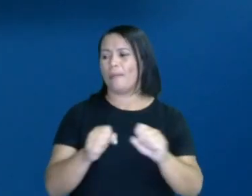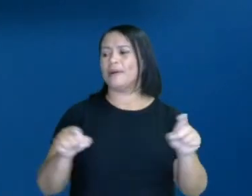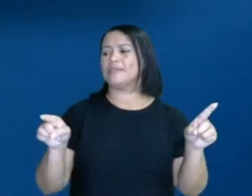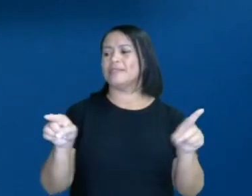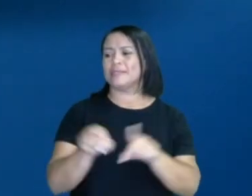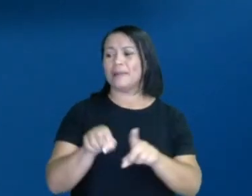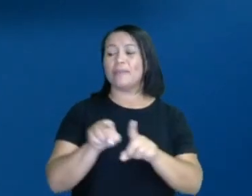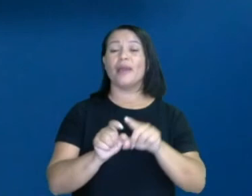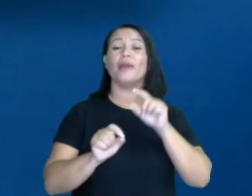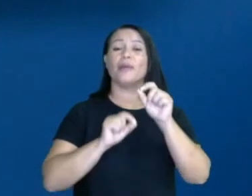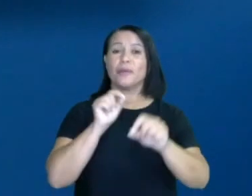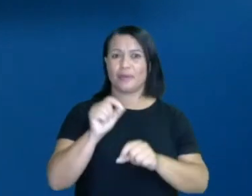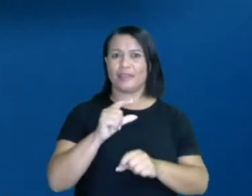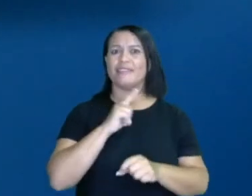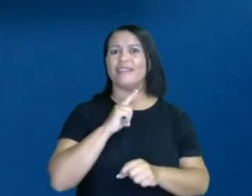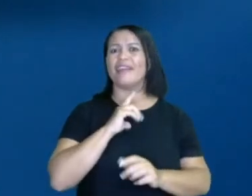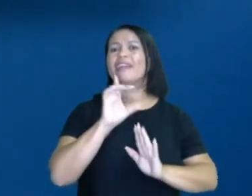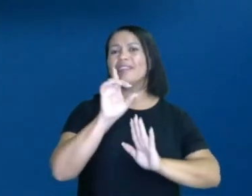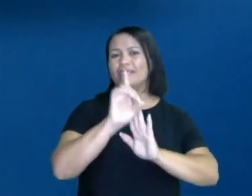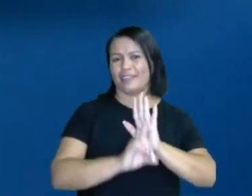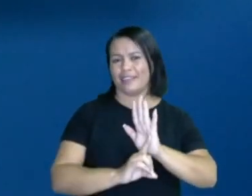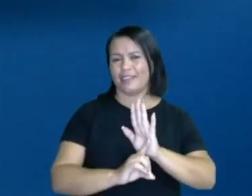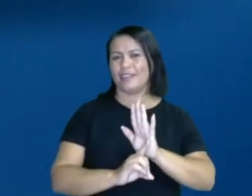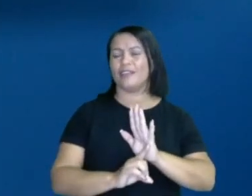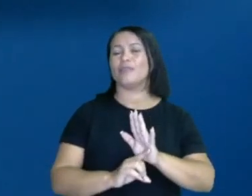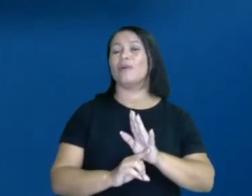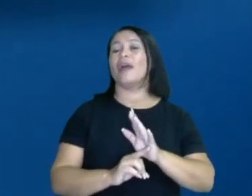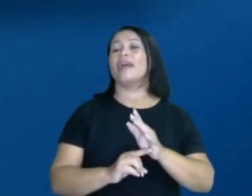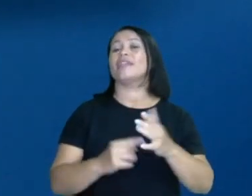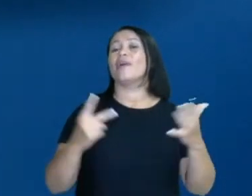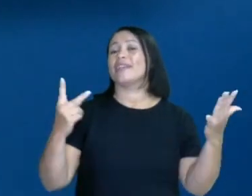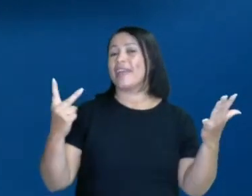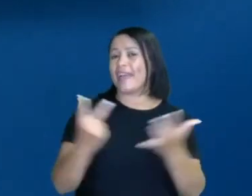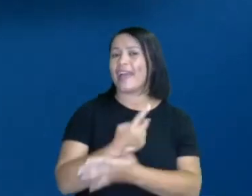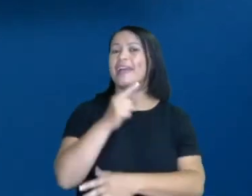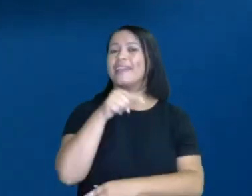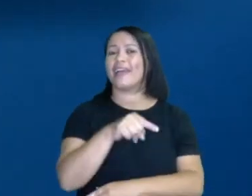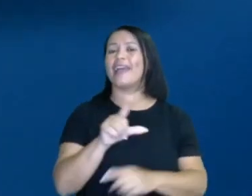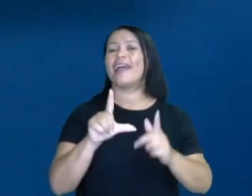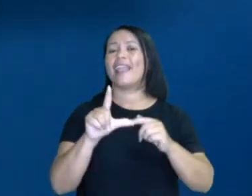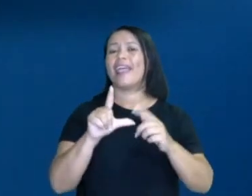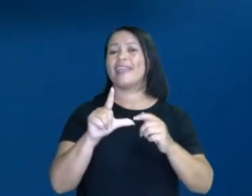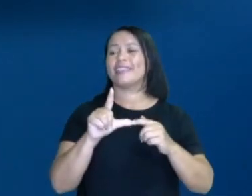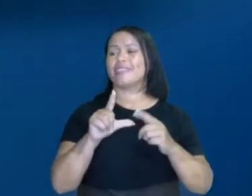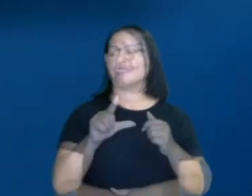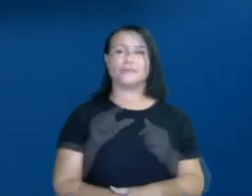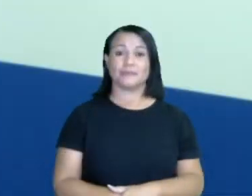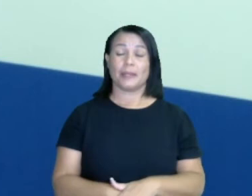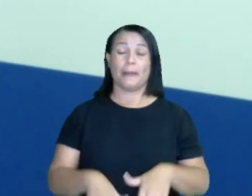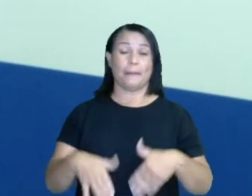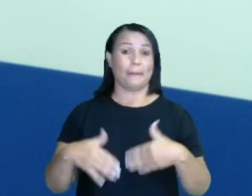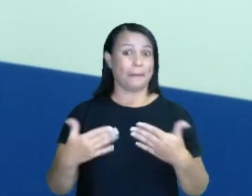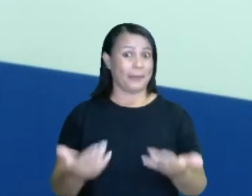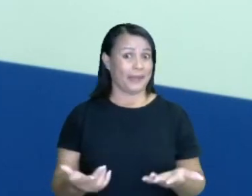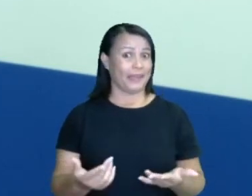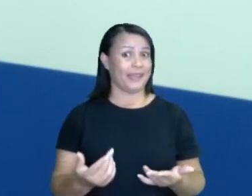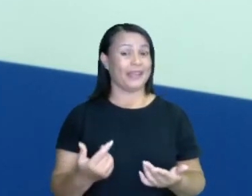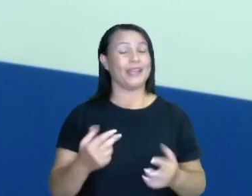direitos, que também são o quê? Benefícios. Então, a alternativa incorreta é essa, letra C. Bem, eu